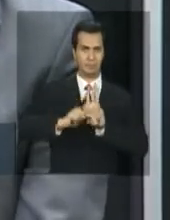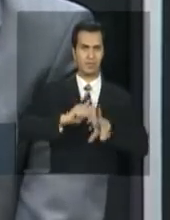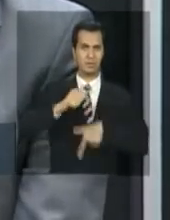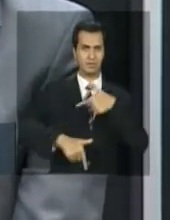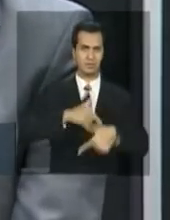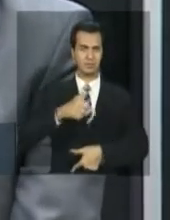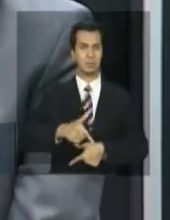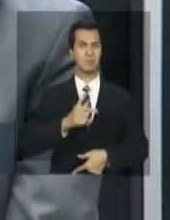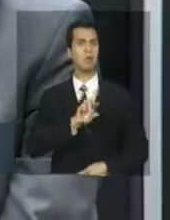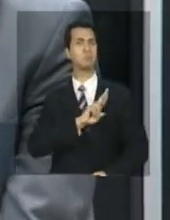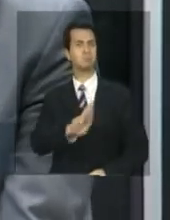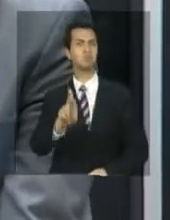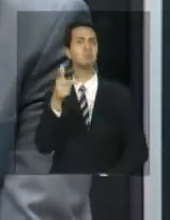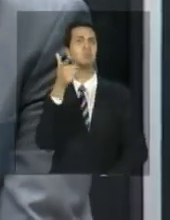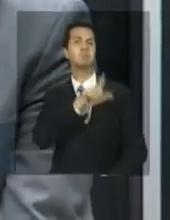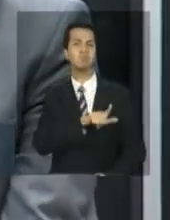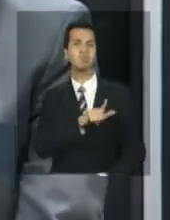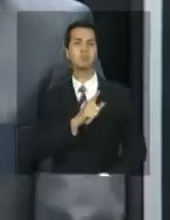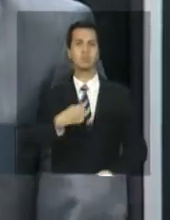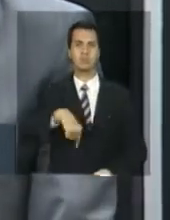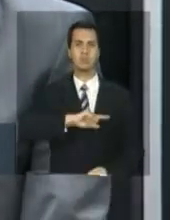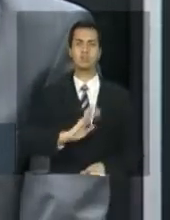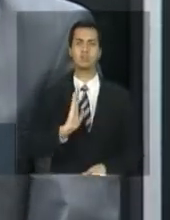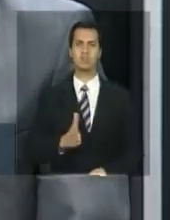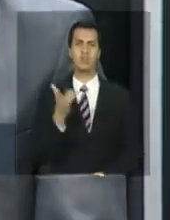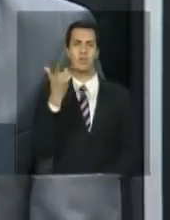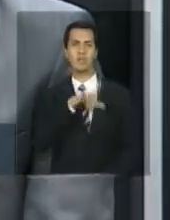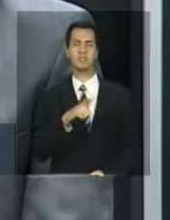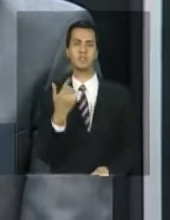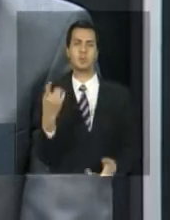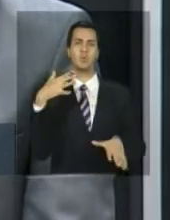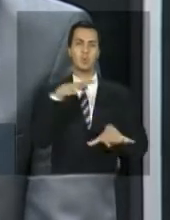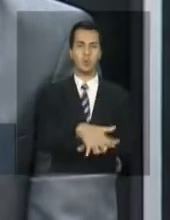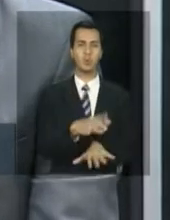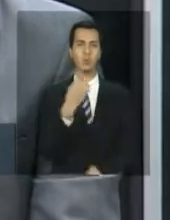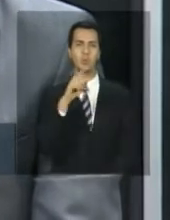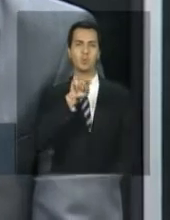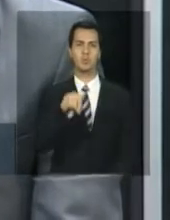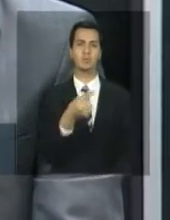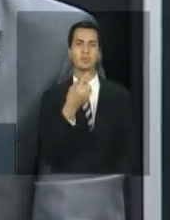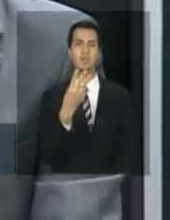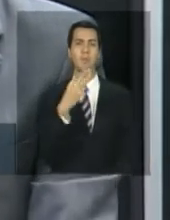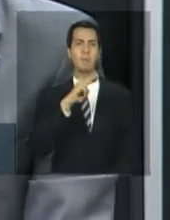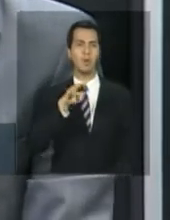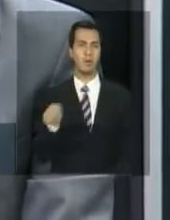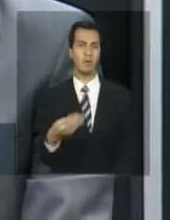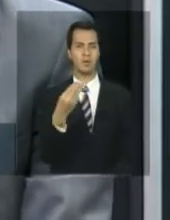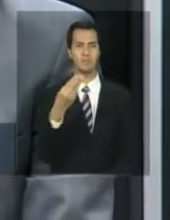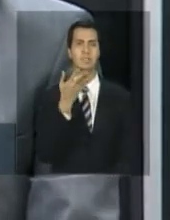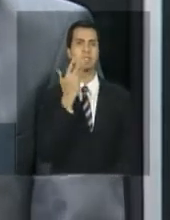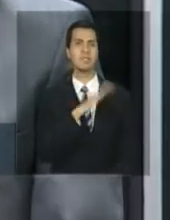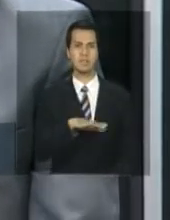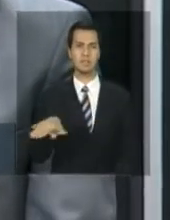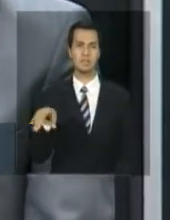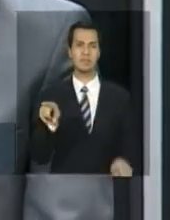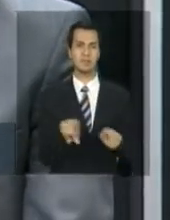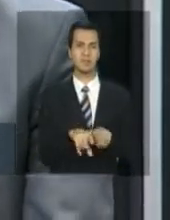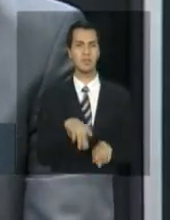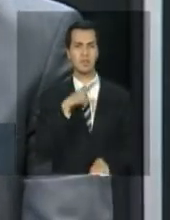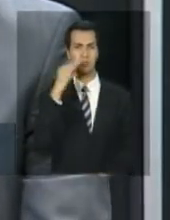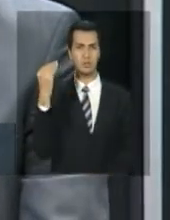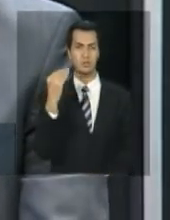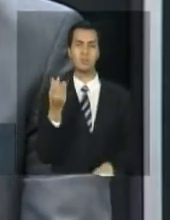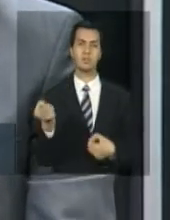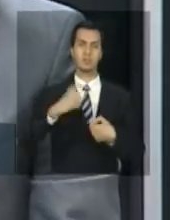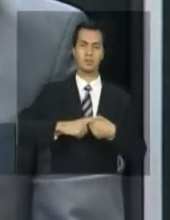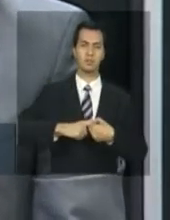no caminho certo. Incluímos mais de 1,3 milhão de crianças, milhões de crianças e adolescentes no programa